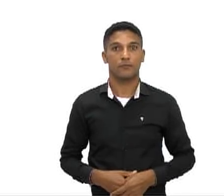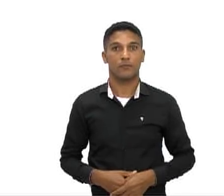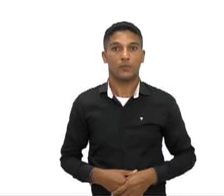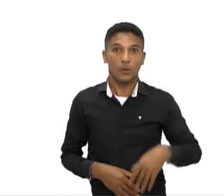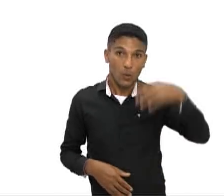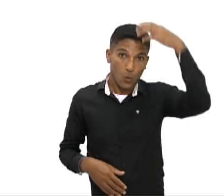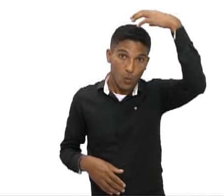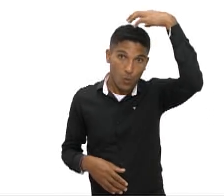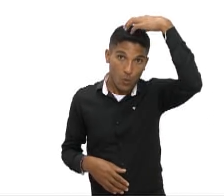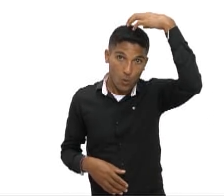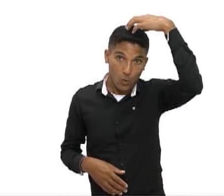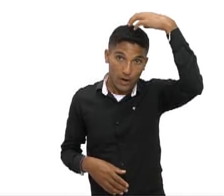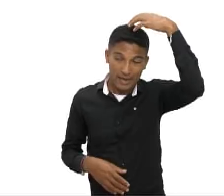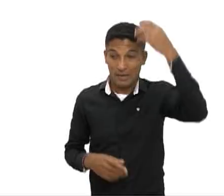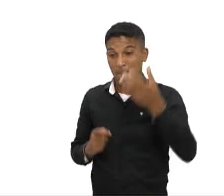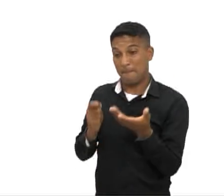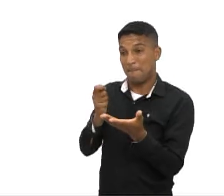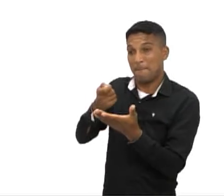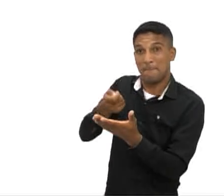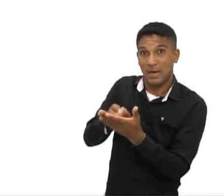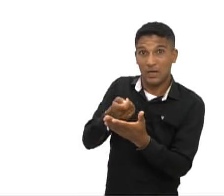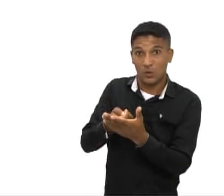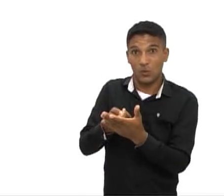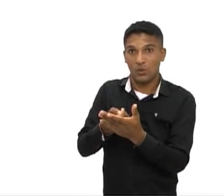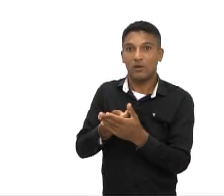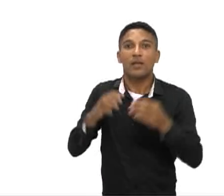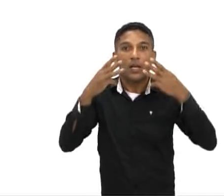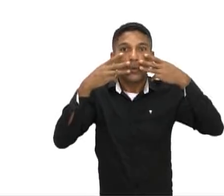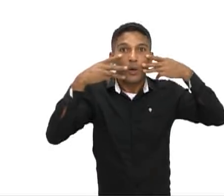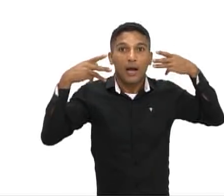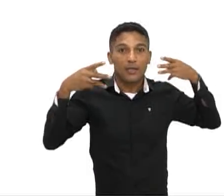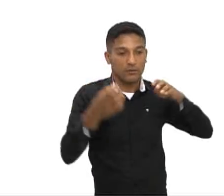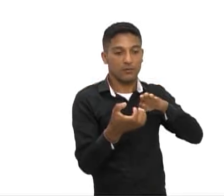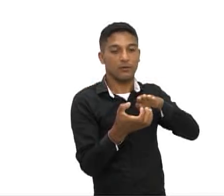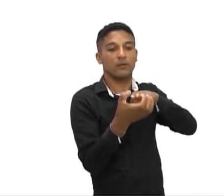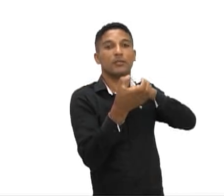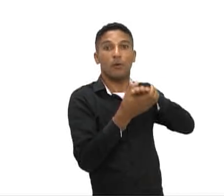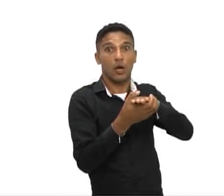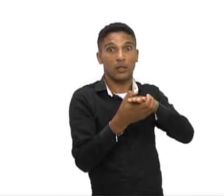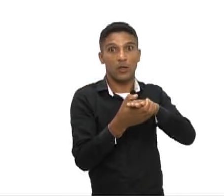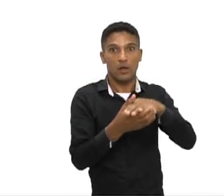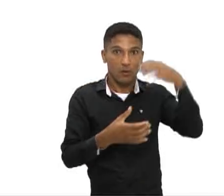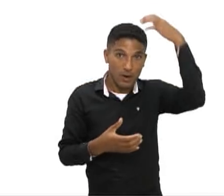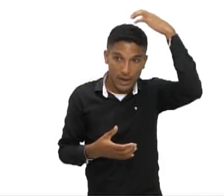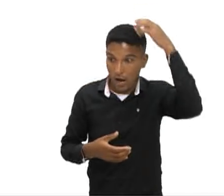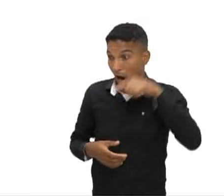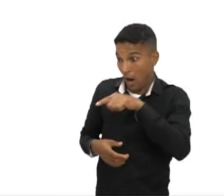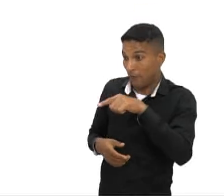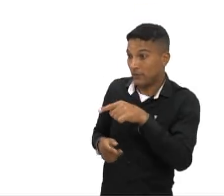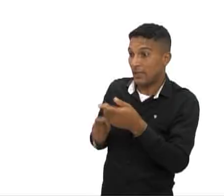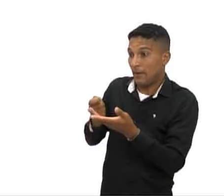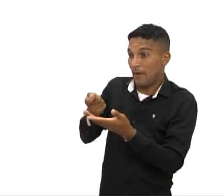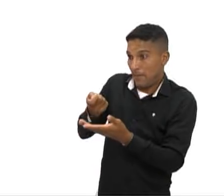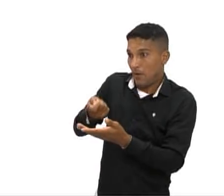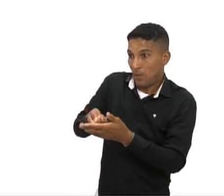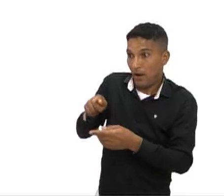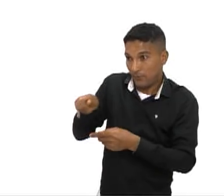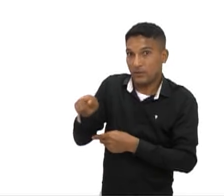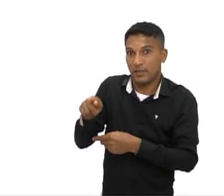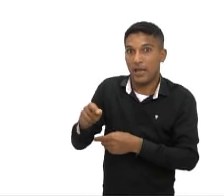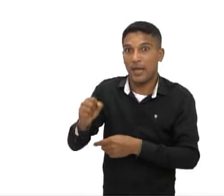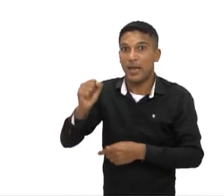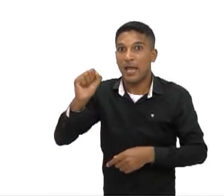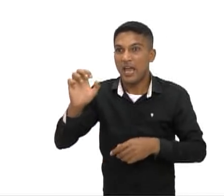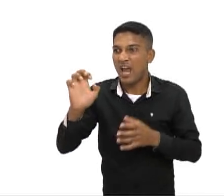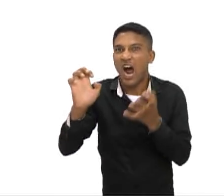botas para ele matar Shrek. Porém, o gato acaba virando amigo deles e tudo dá errado.